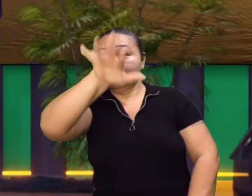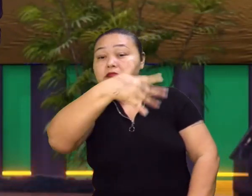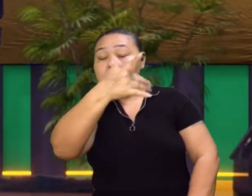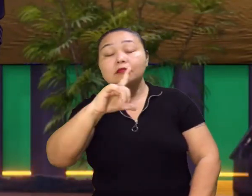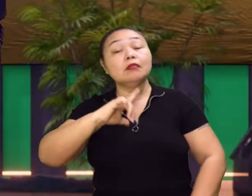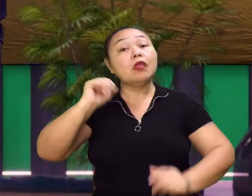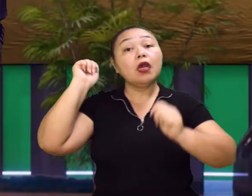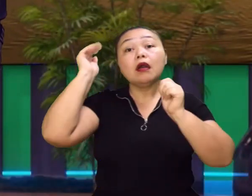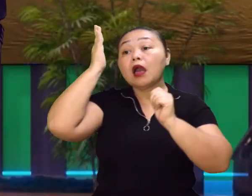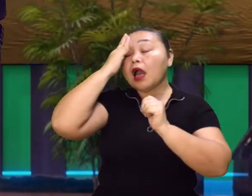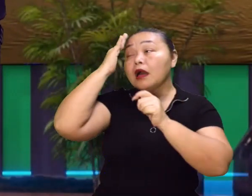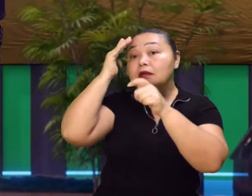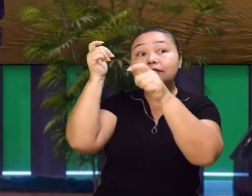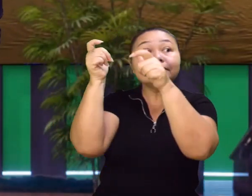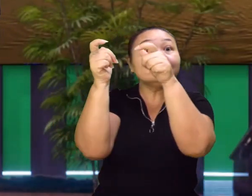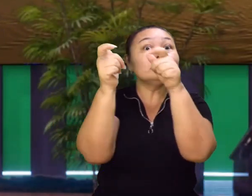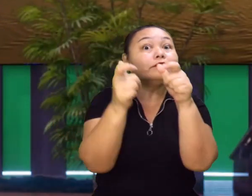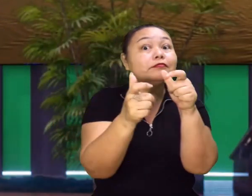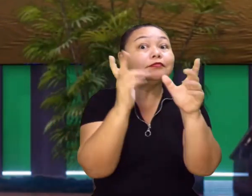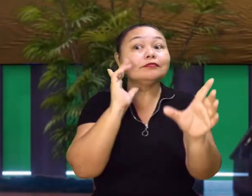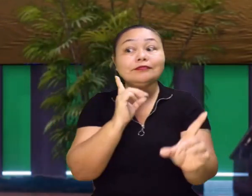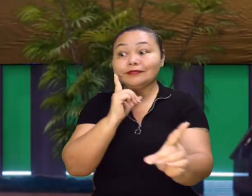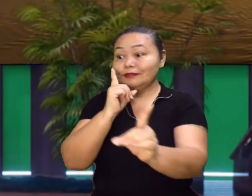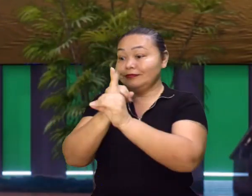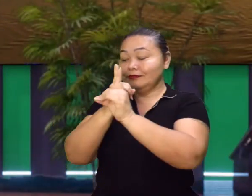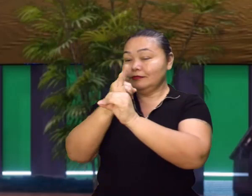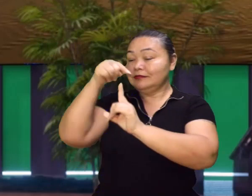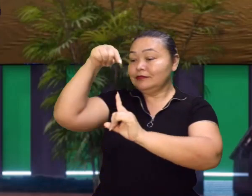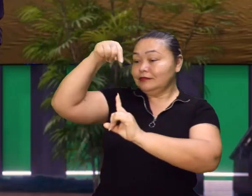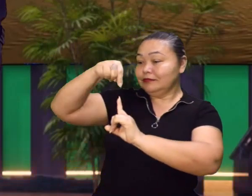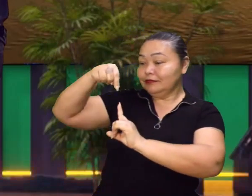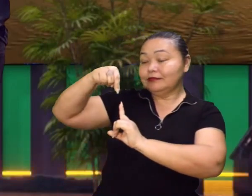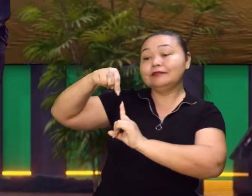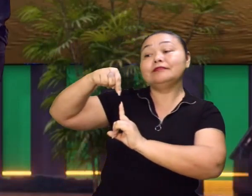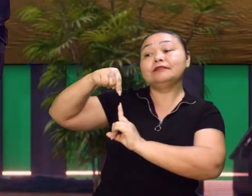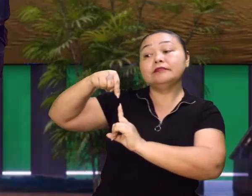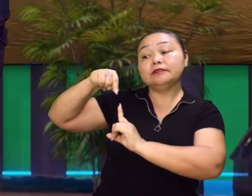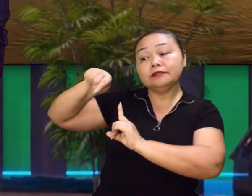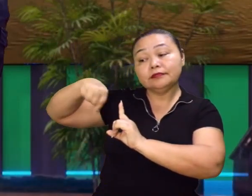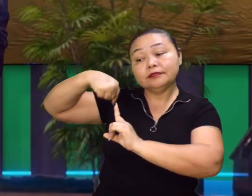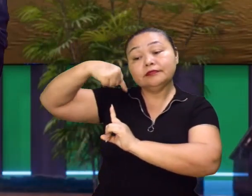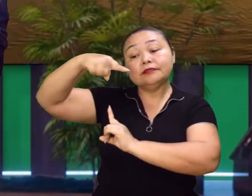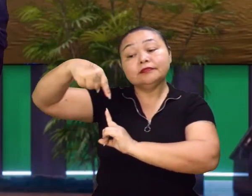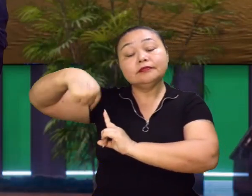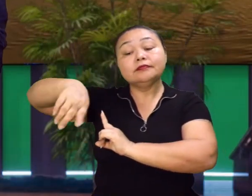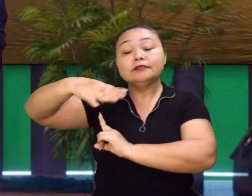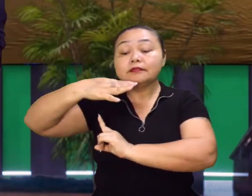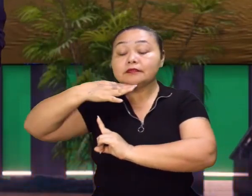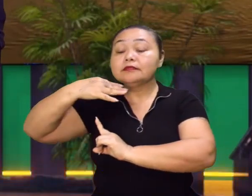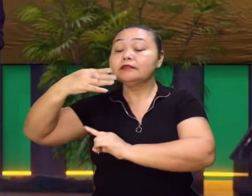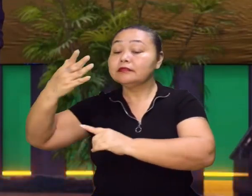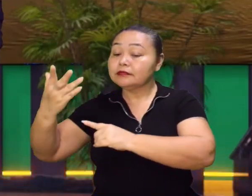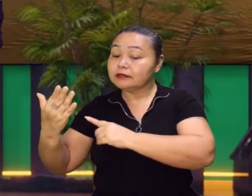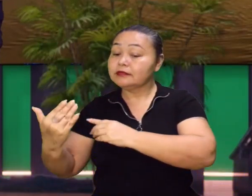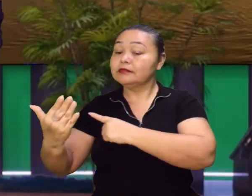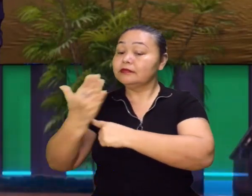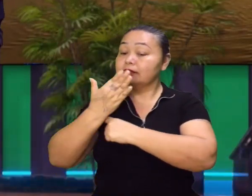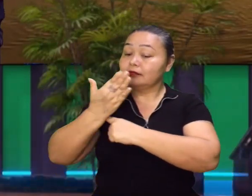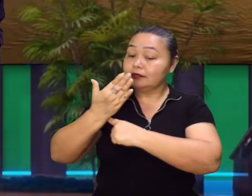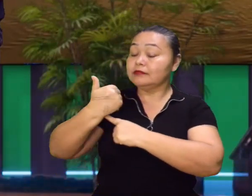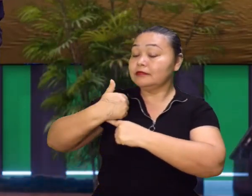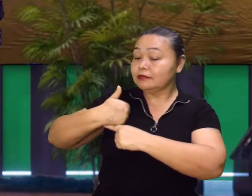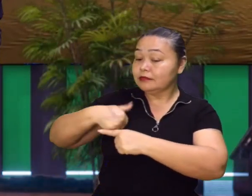se localizar, encontrar um determinado ponto ali que ia suprir a sua necessidade, que nesse caso era o